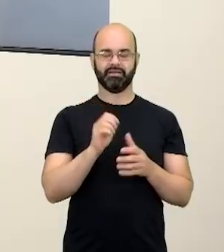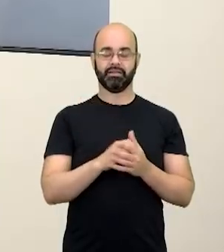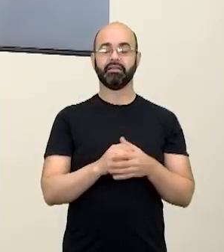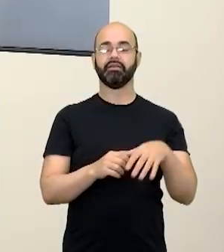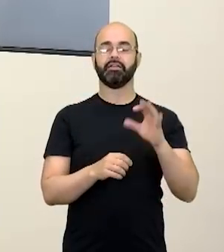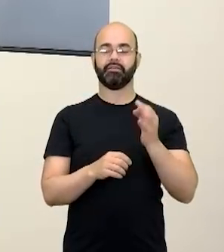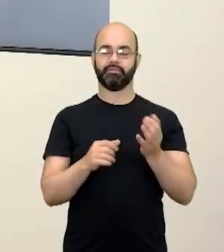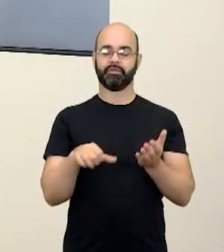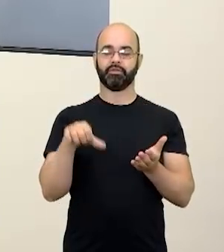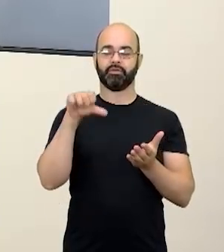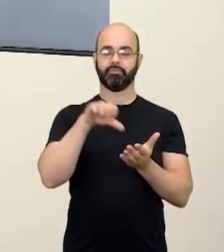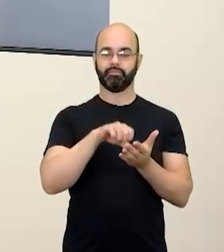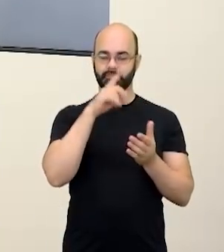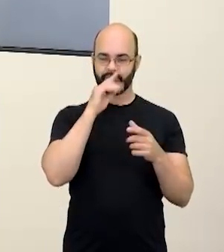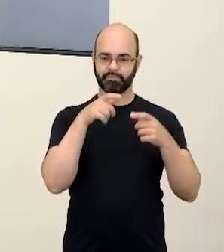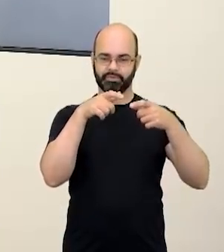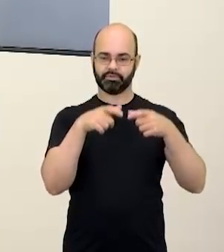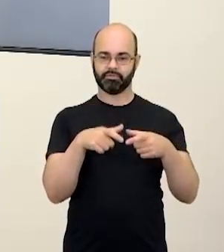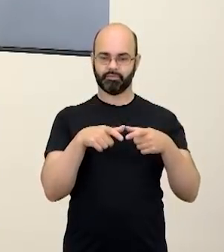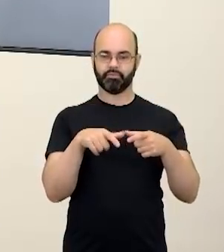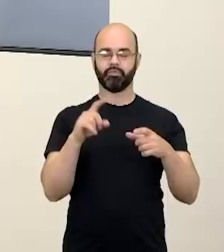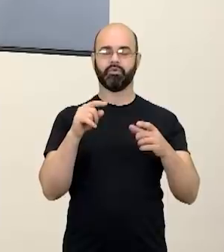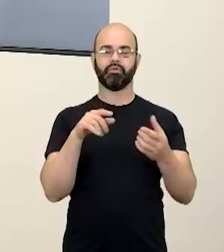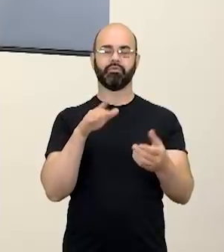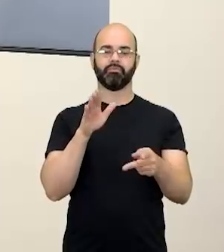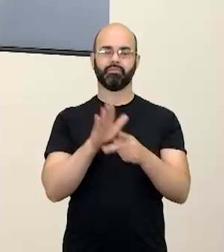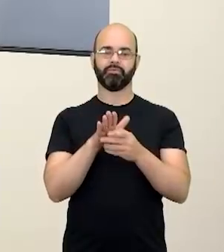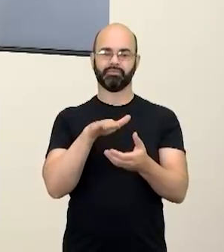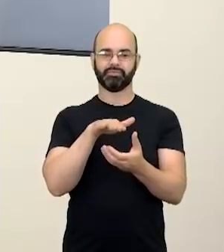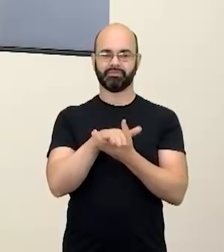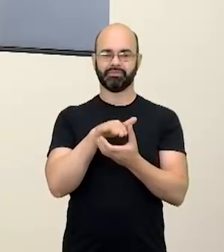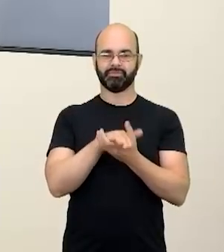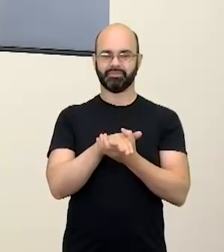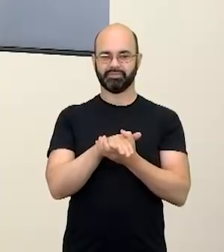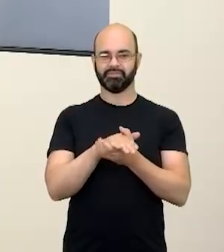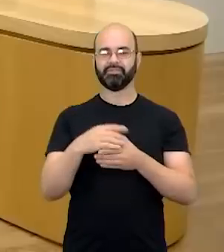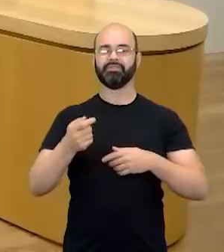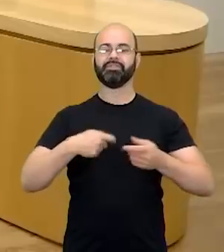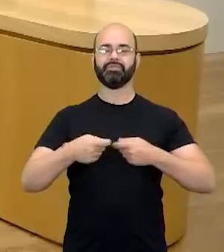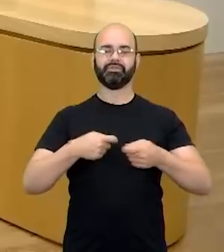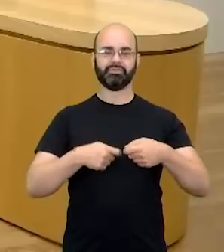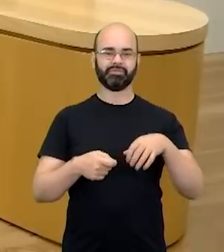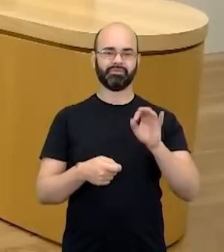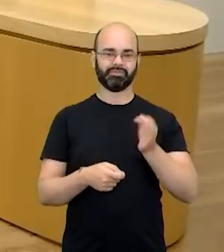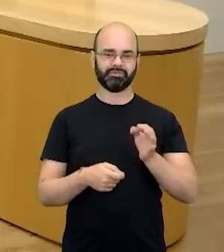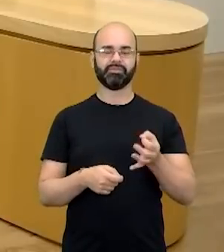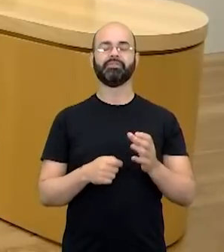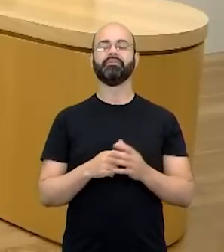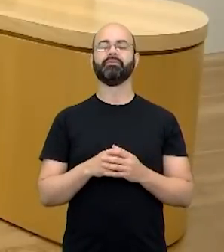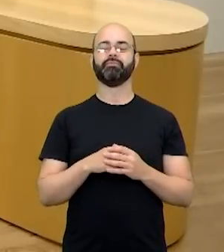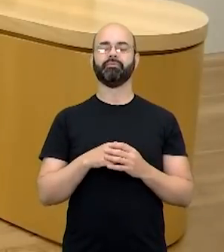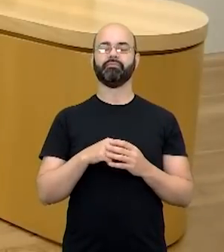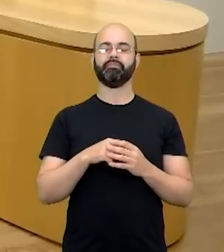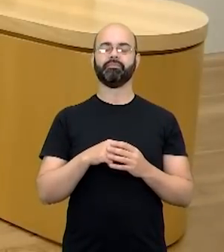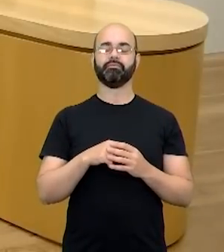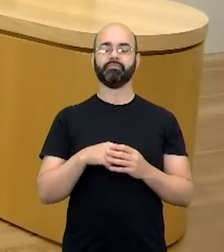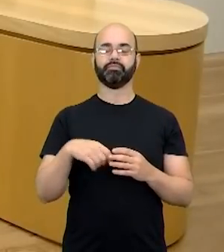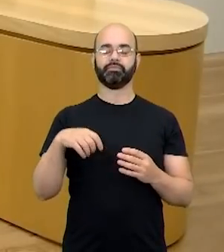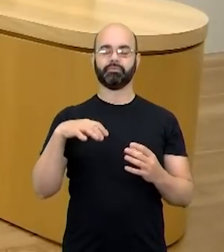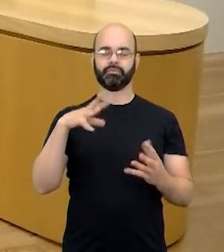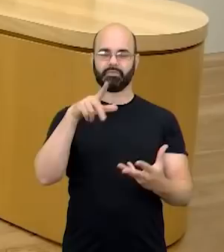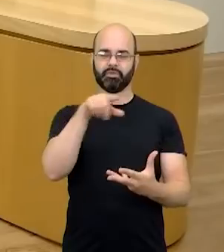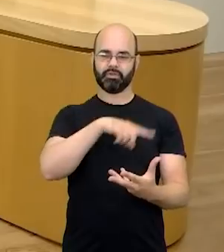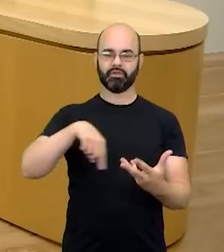polo né? tradicional do calçado, que Sim, aí faz parte da questão do comércio, da globalização. Isso, Jonas, que você